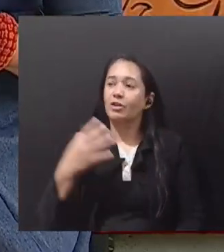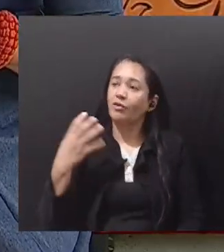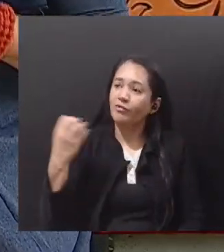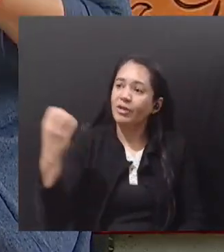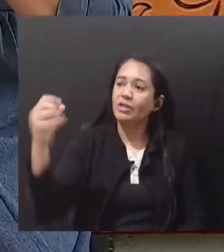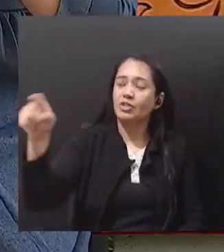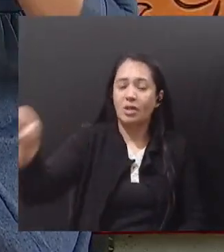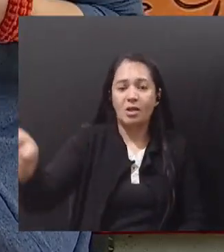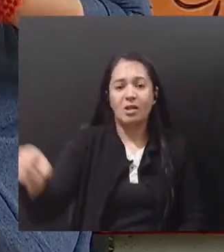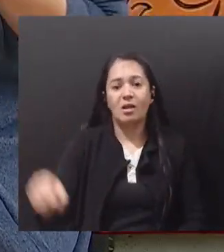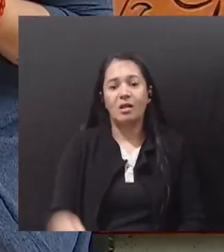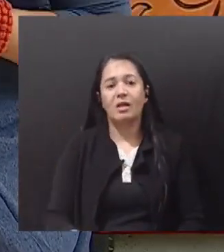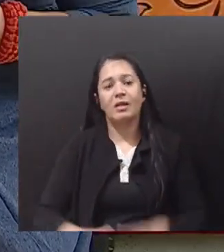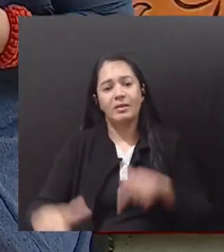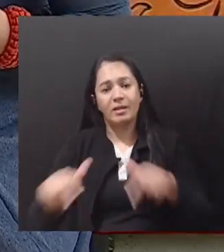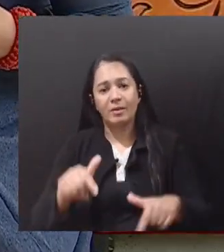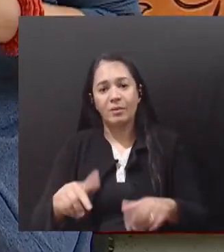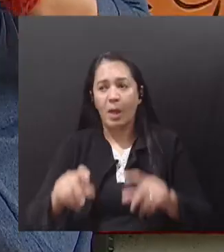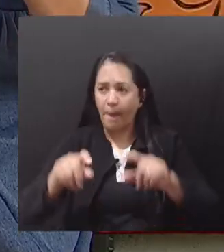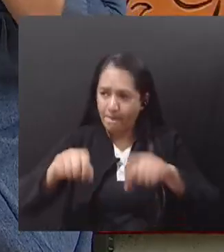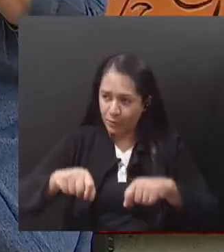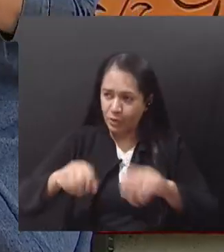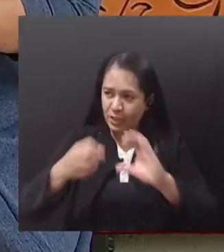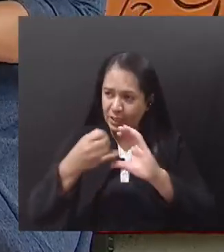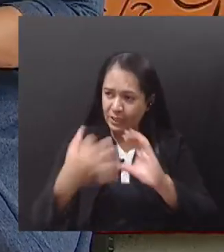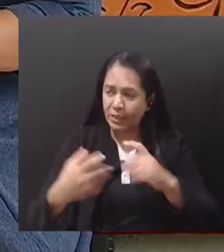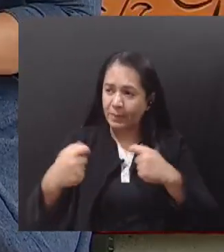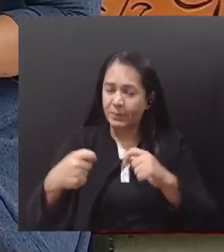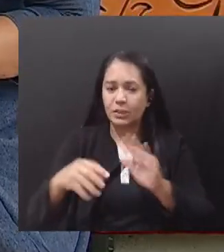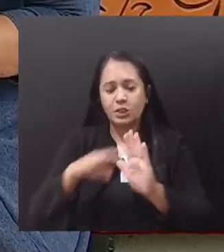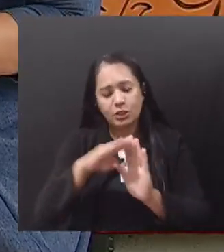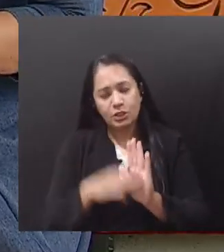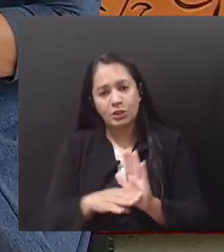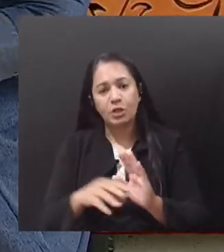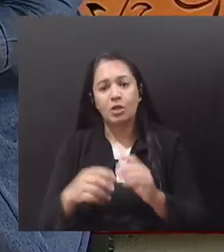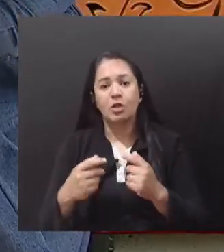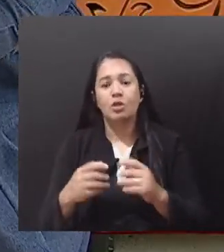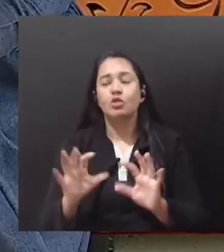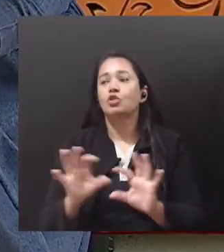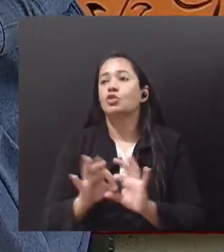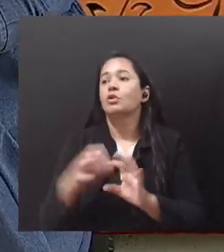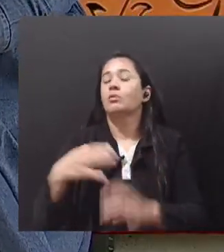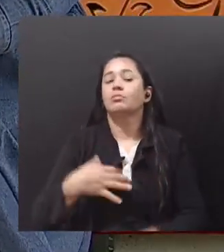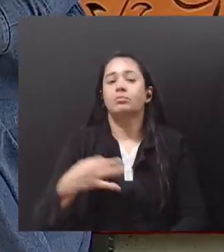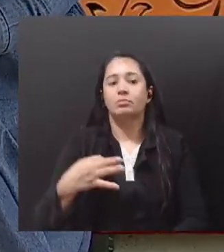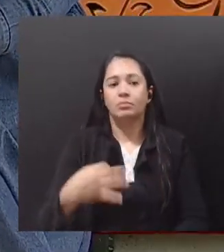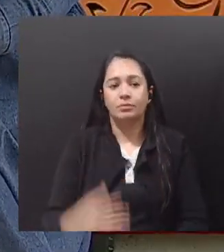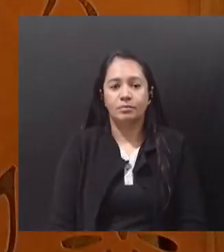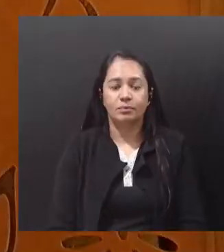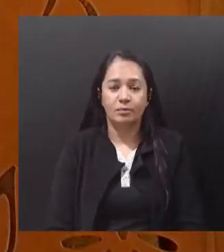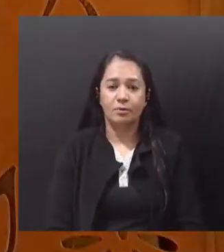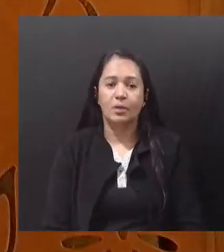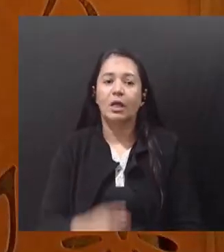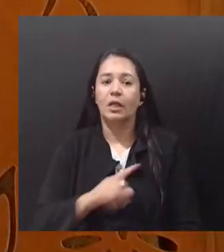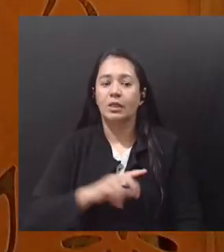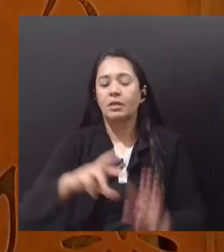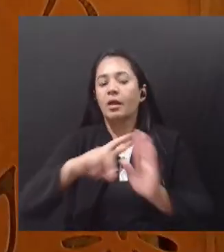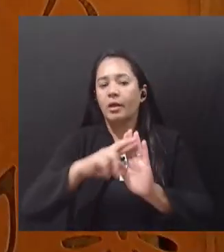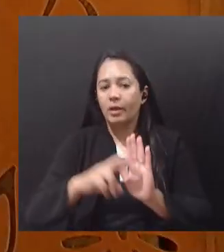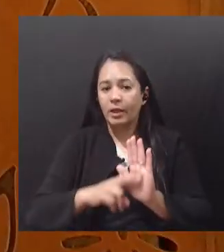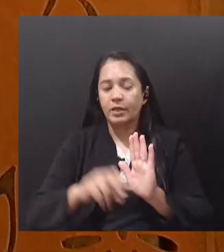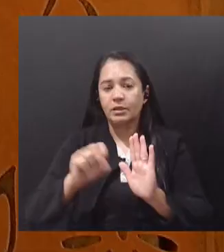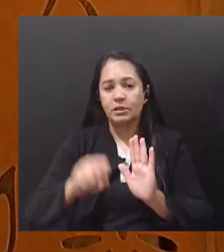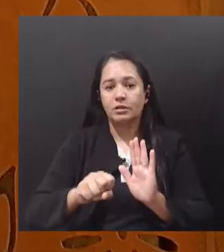colocar a mão na massa. Tem algum critério para isso ou basta se disponibilizar? Tem critério. O primeiro critério é realmente